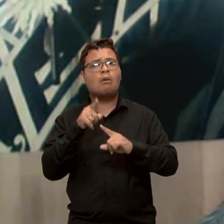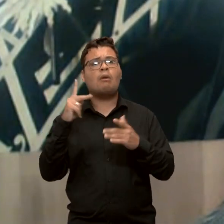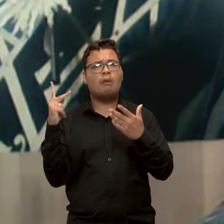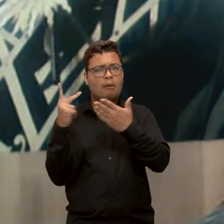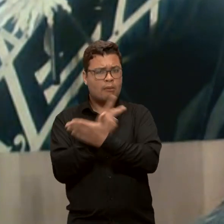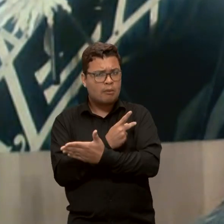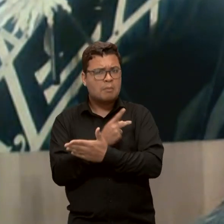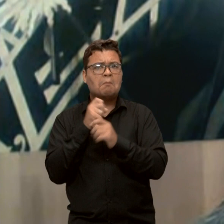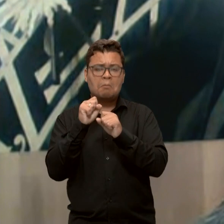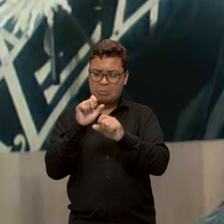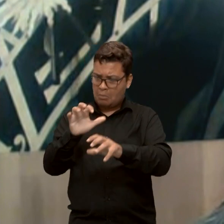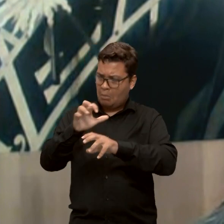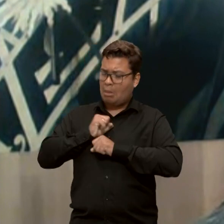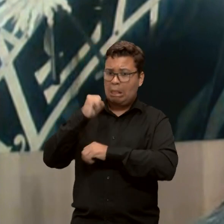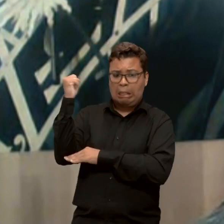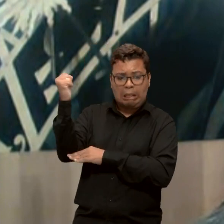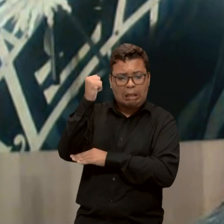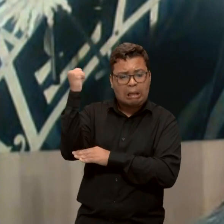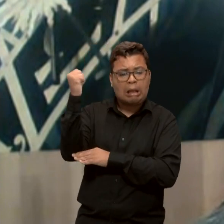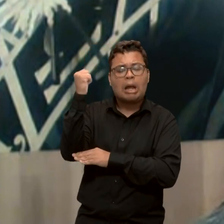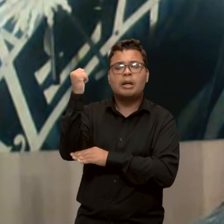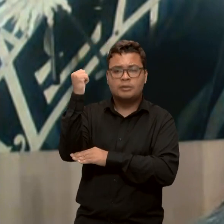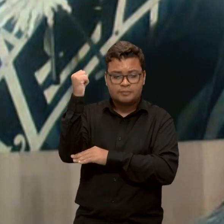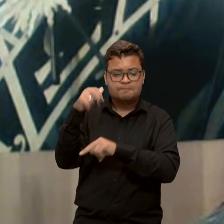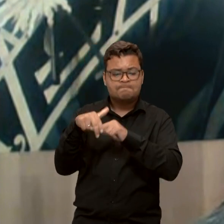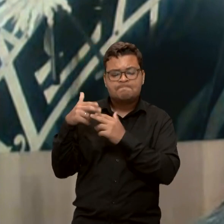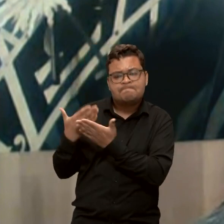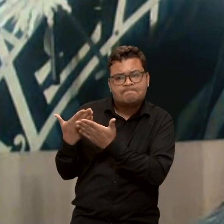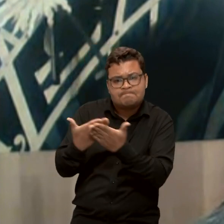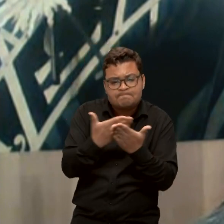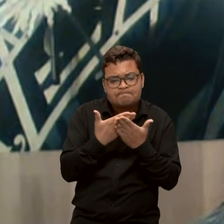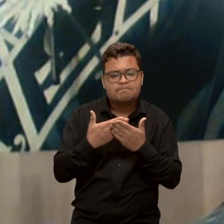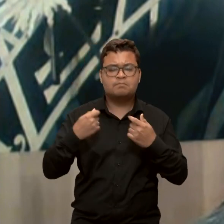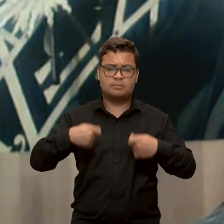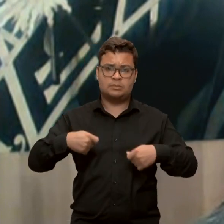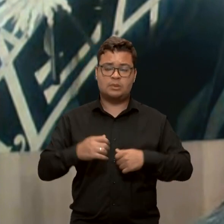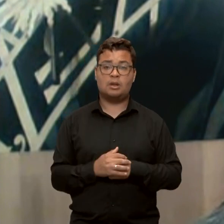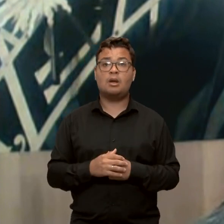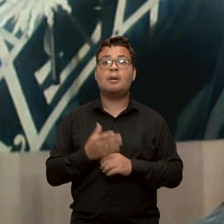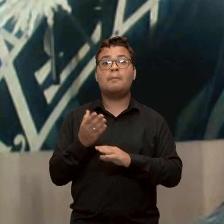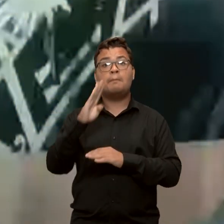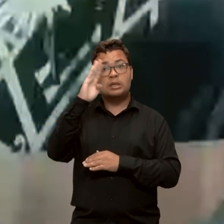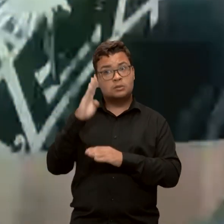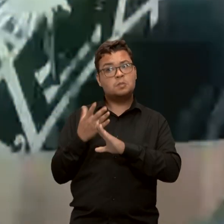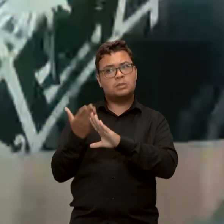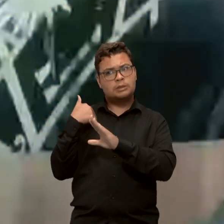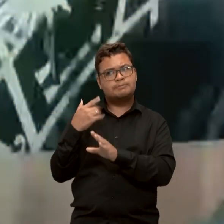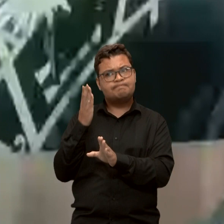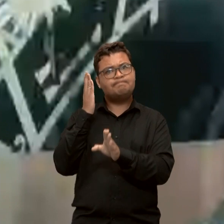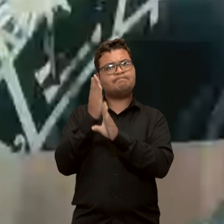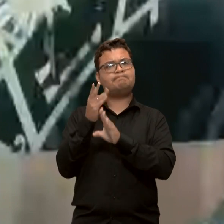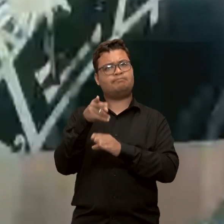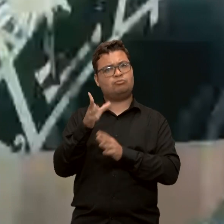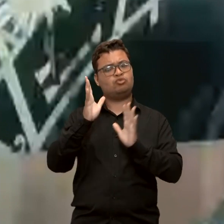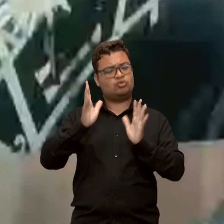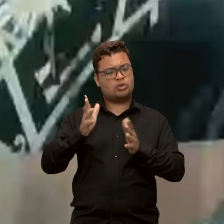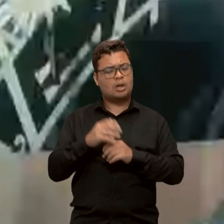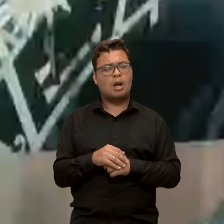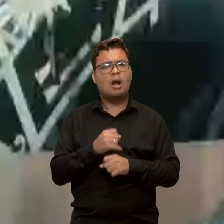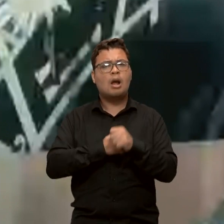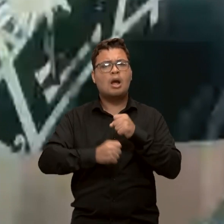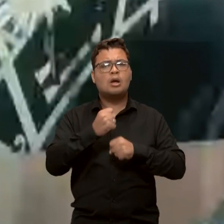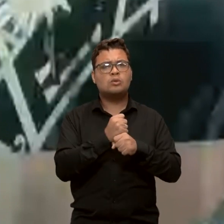qual dengue está circulando e, inclusive, qual genótipo. Porque mudança no genótipo, né, nesse subgrupo de cada